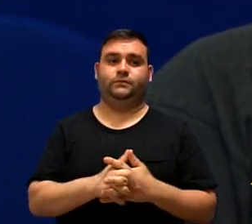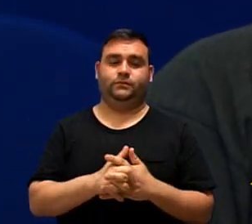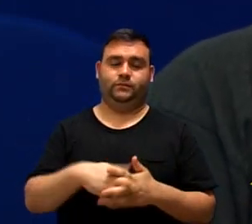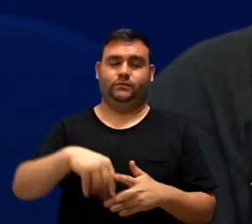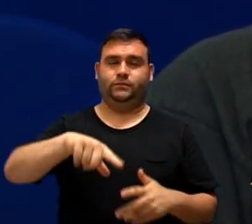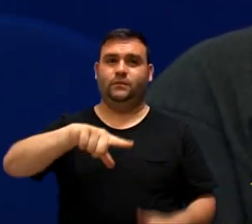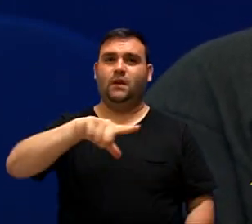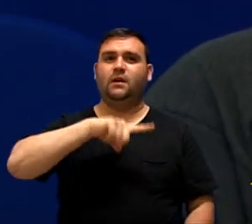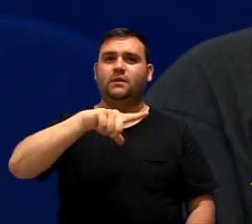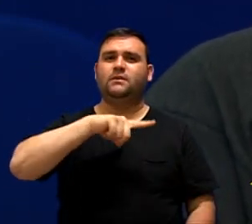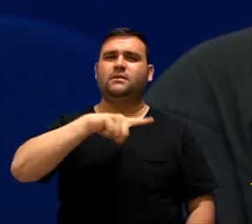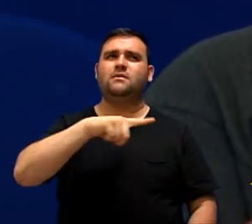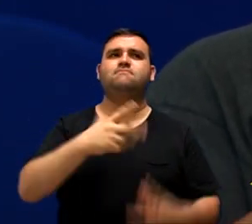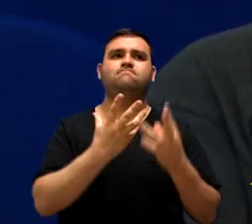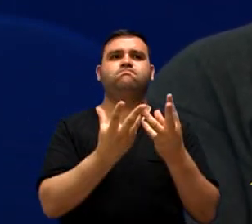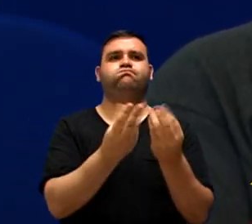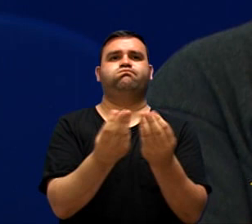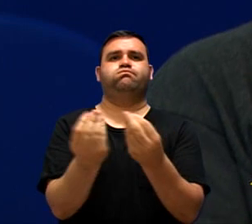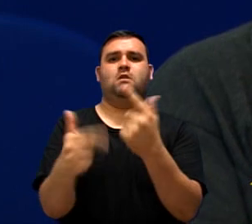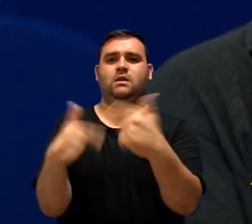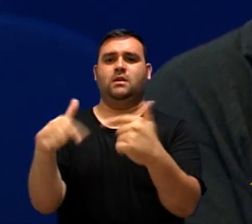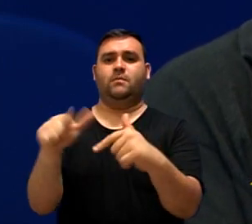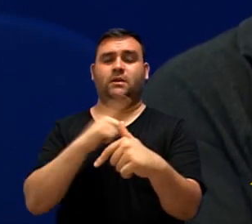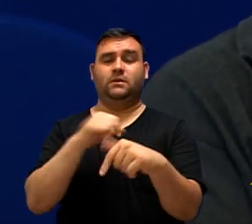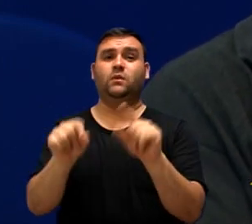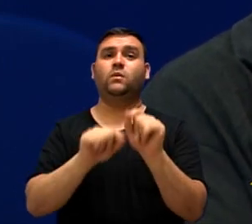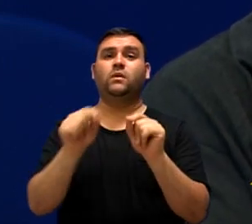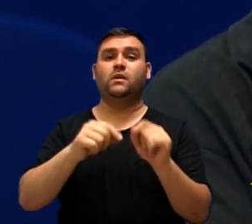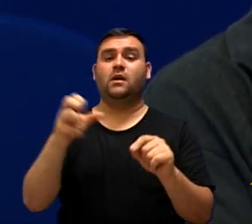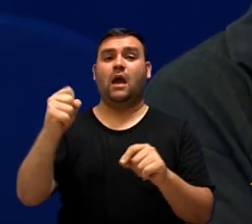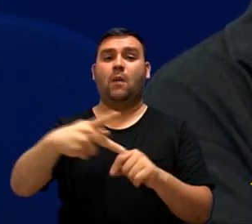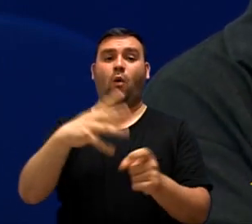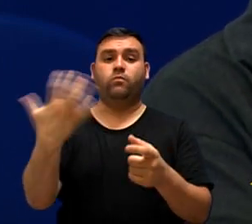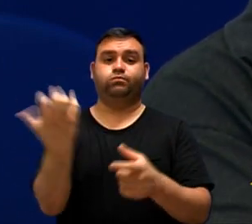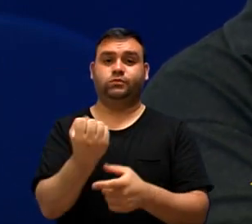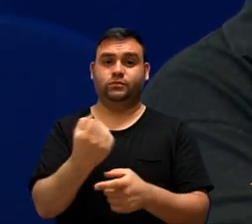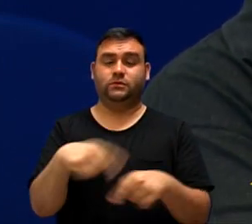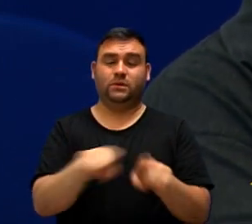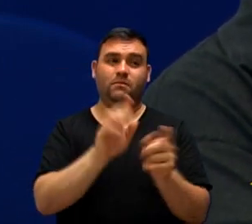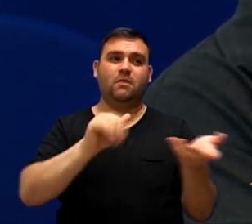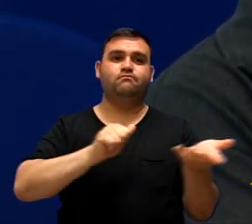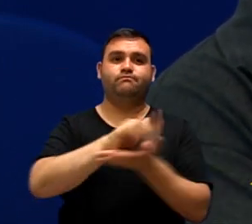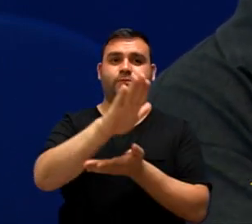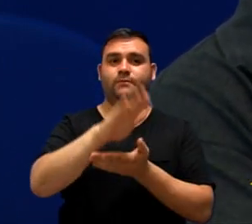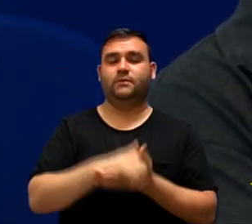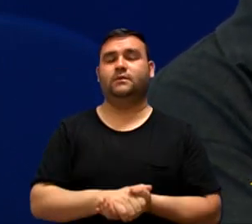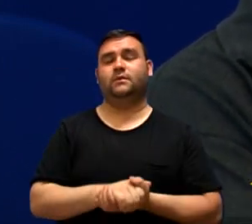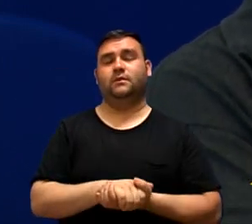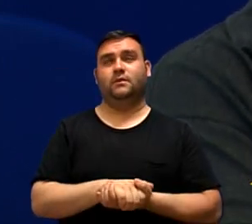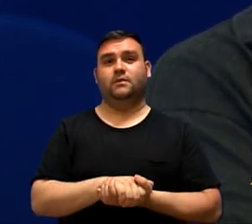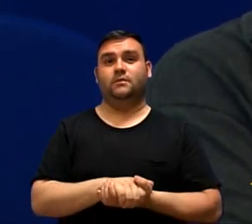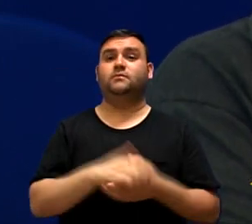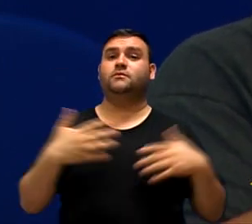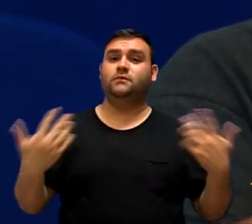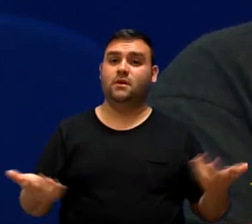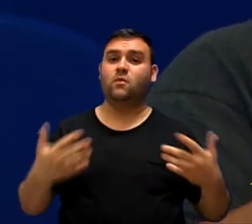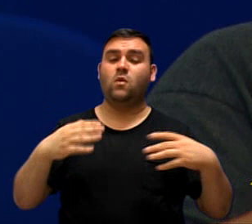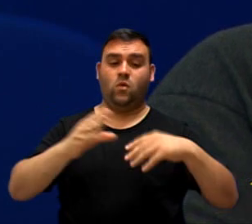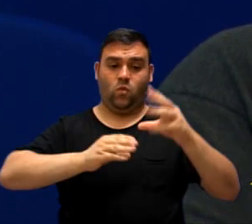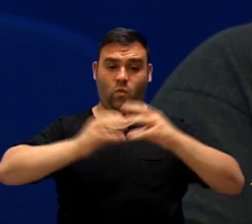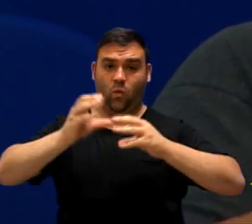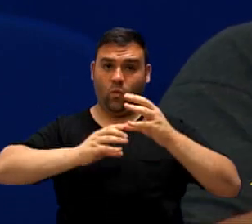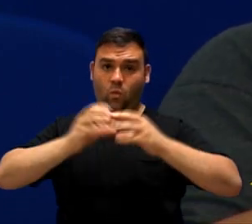nós temos grande quantidade de servidores sendo aposentados e exonerados. Então, um